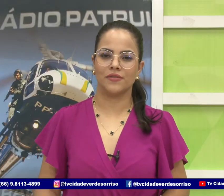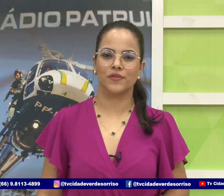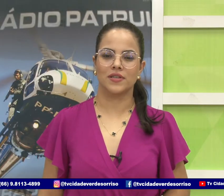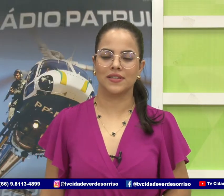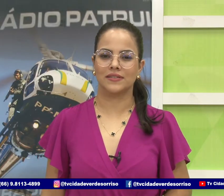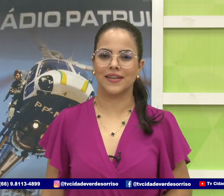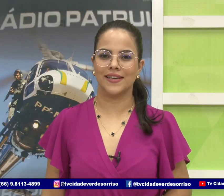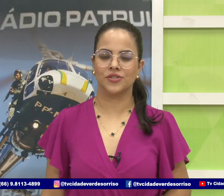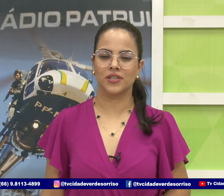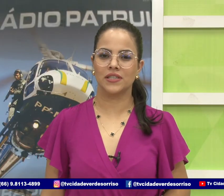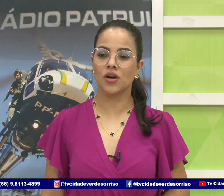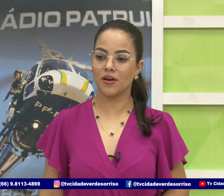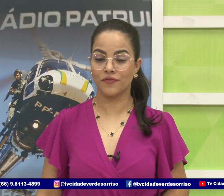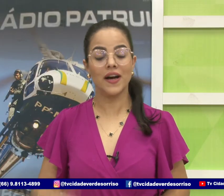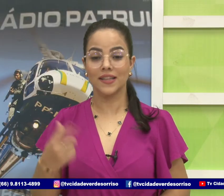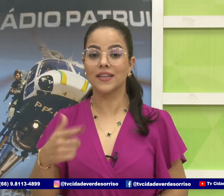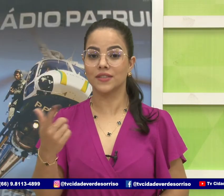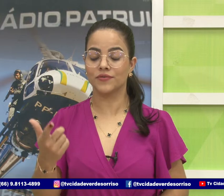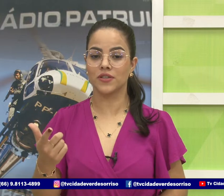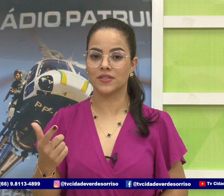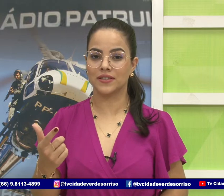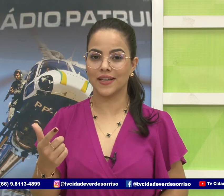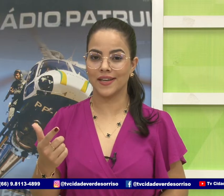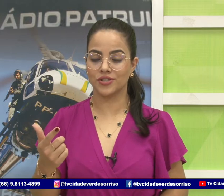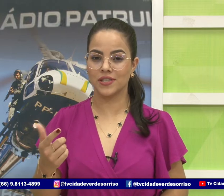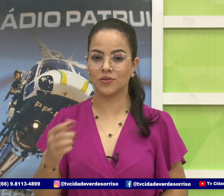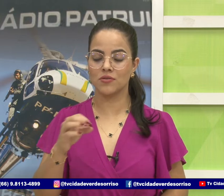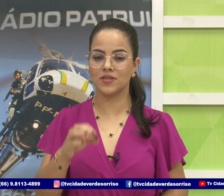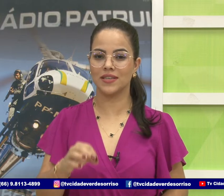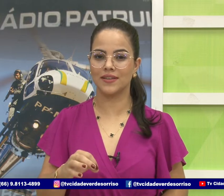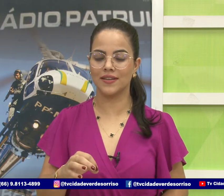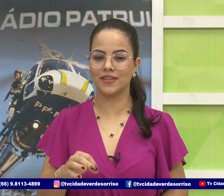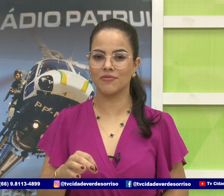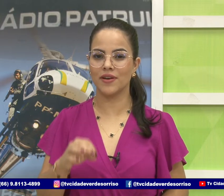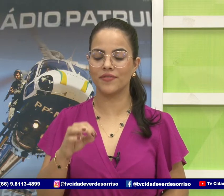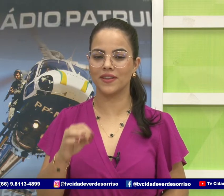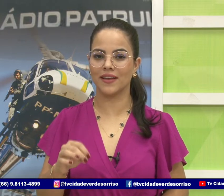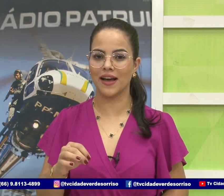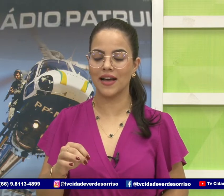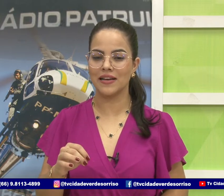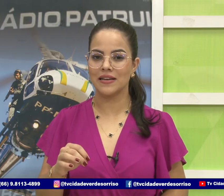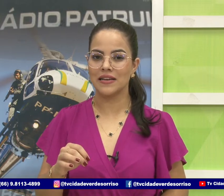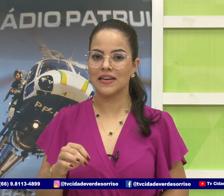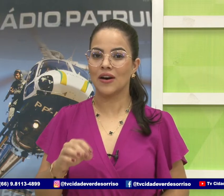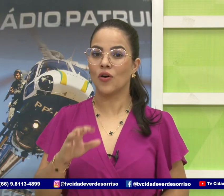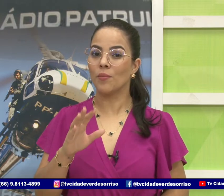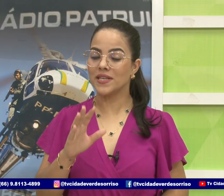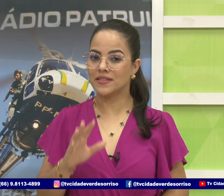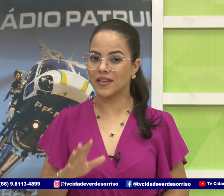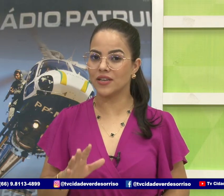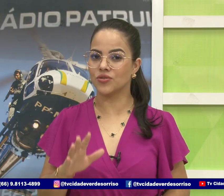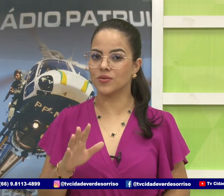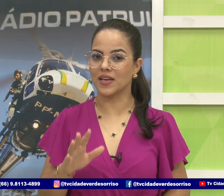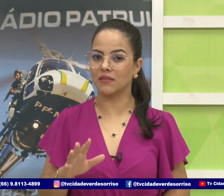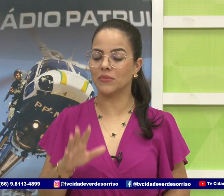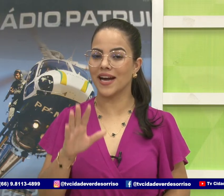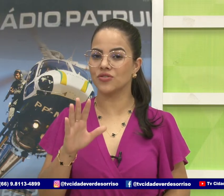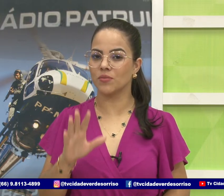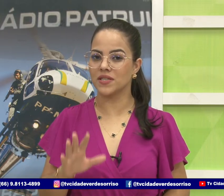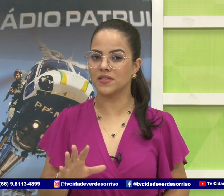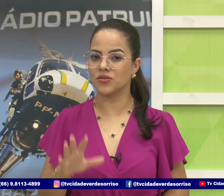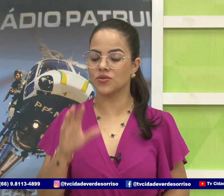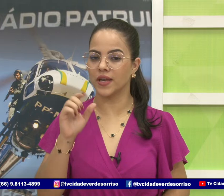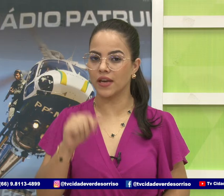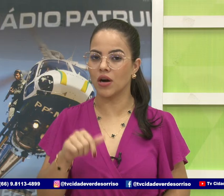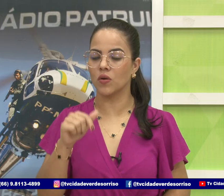Parabéns aí à Força Tática. E ó, falando em Força Tática, eles conseguiram evitar homicídios, hein?